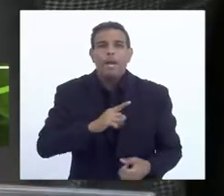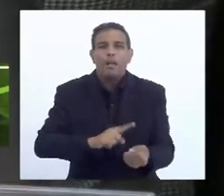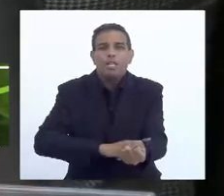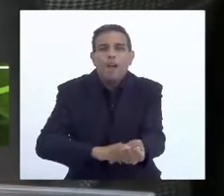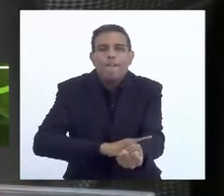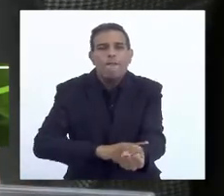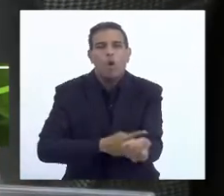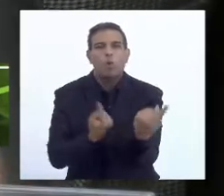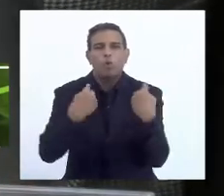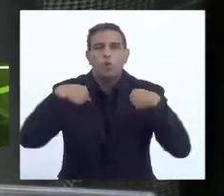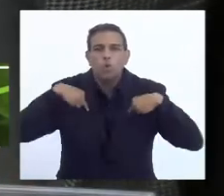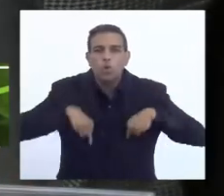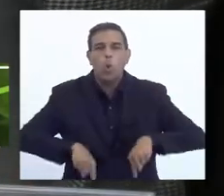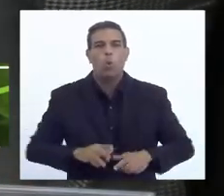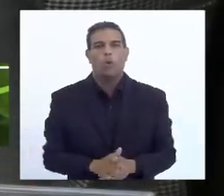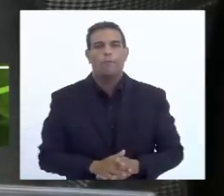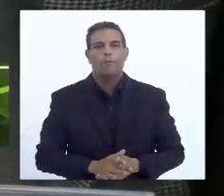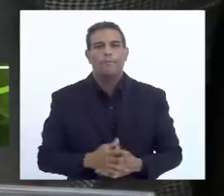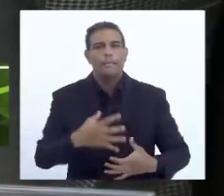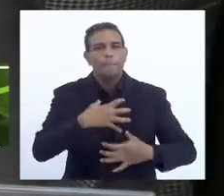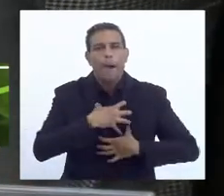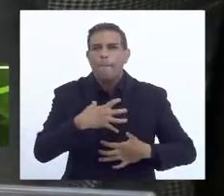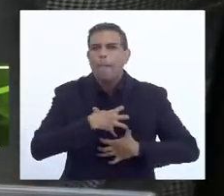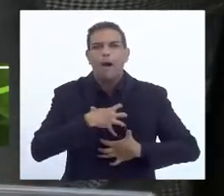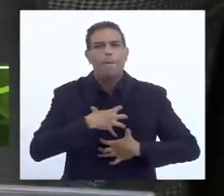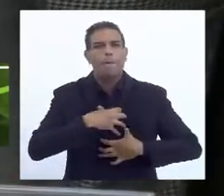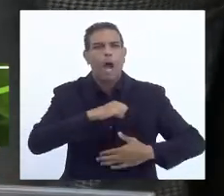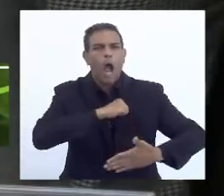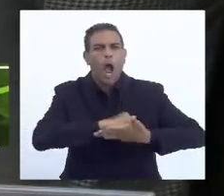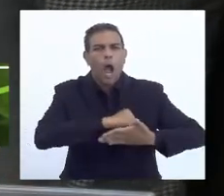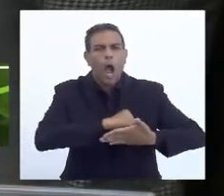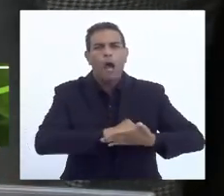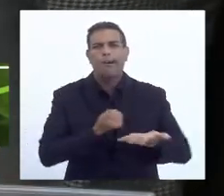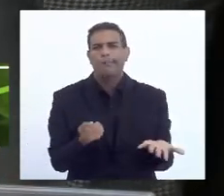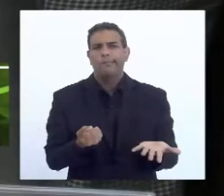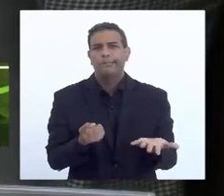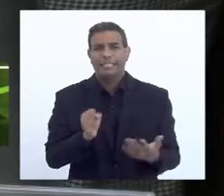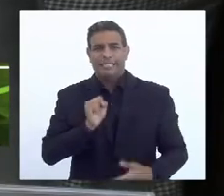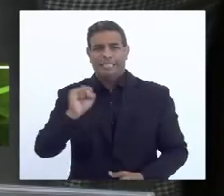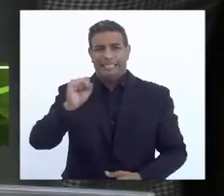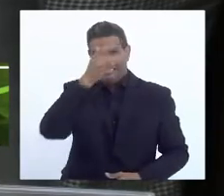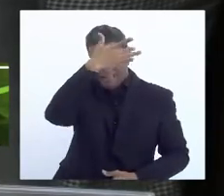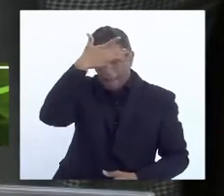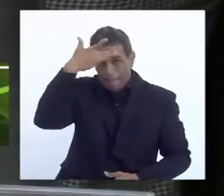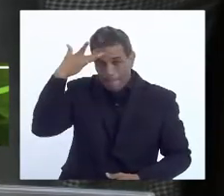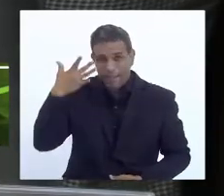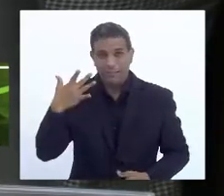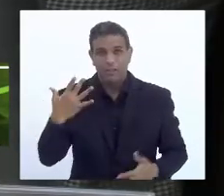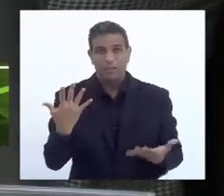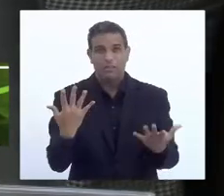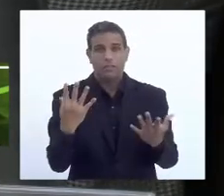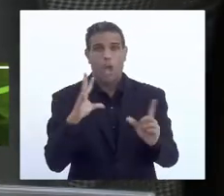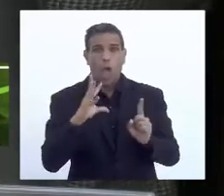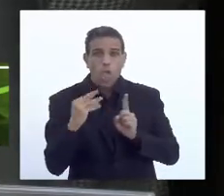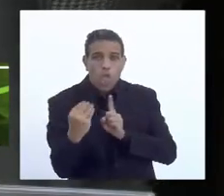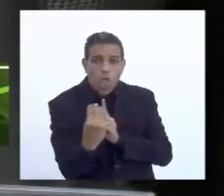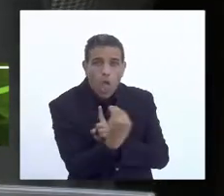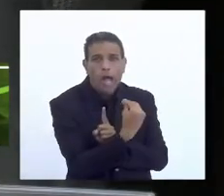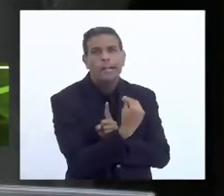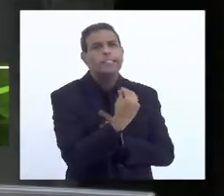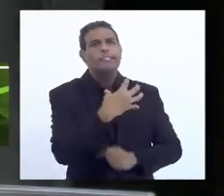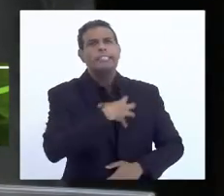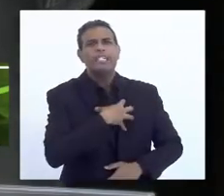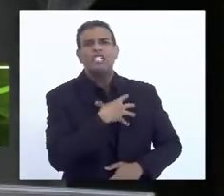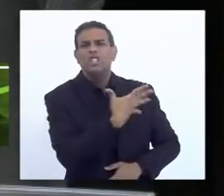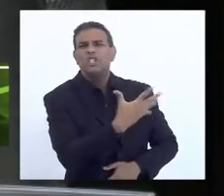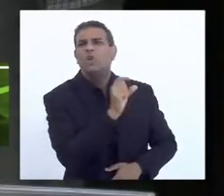crise de pânico, aumento desses sintomas. Se a pessoa sofreu um assédio físico, né, uma sensação que eu tive